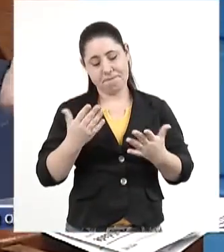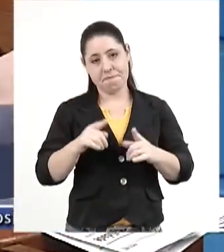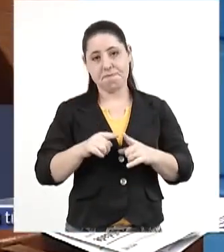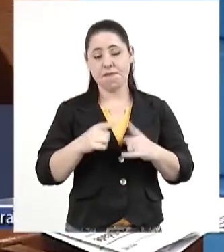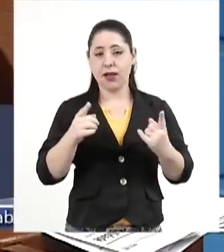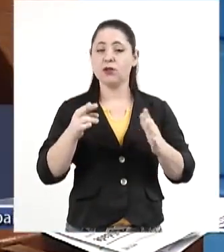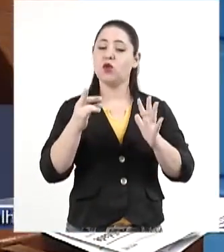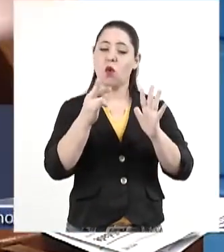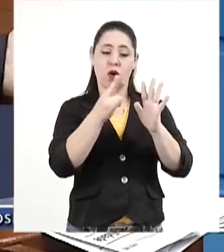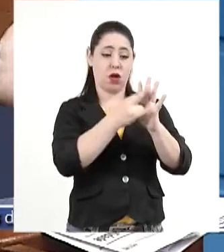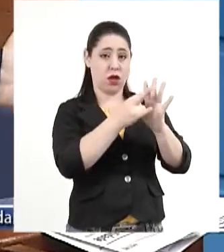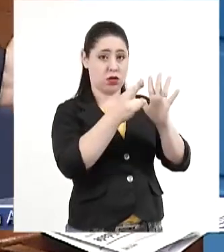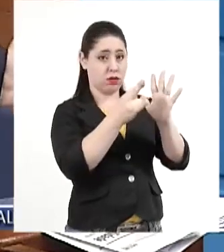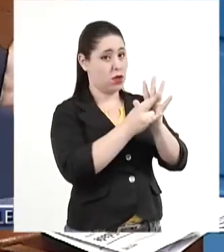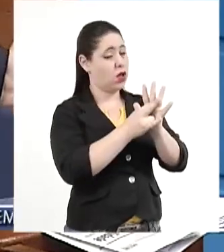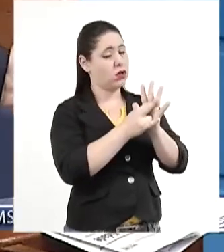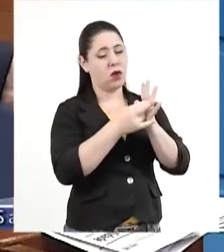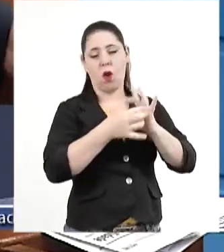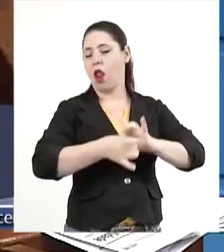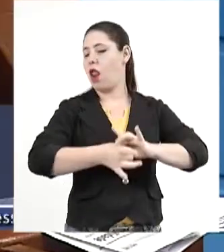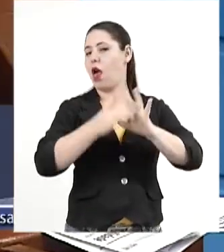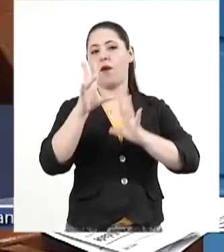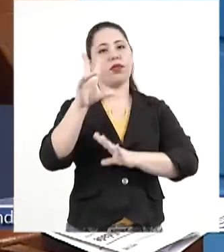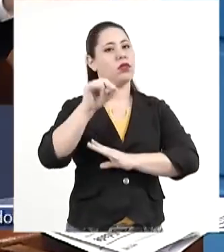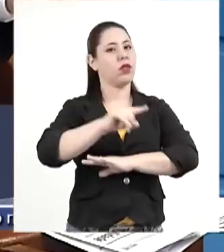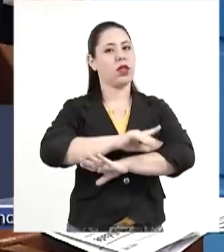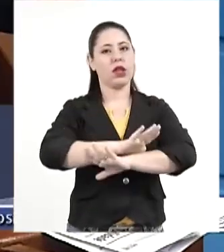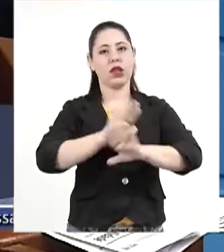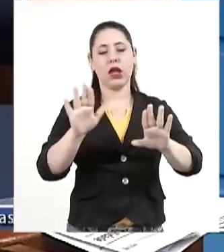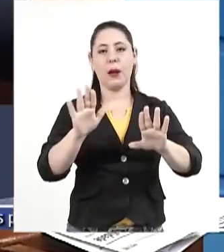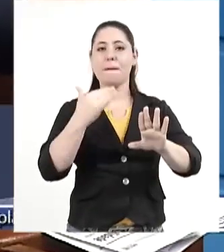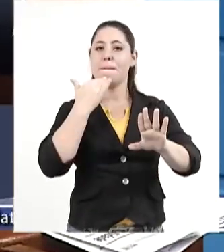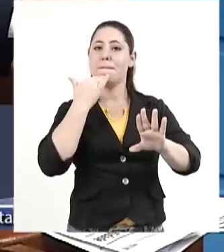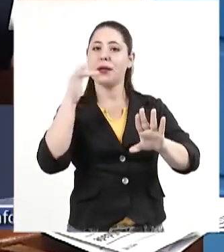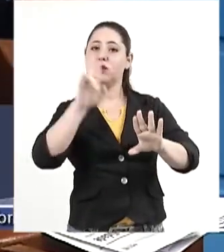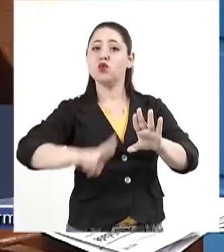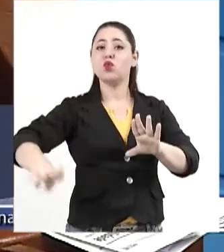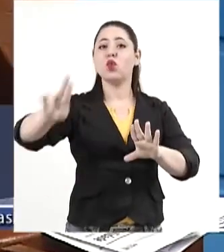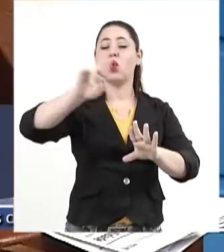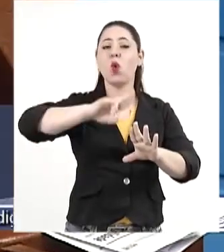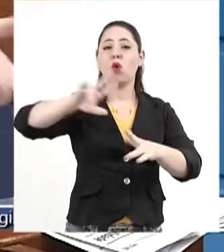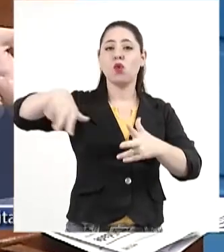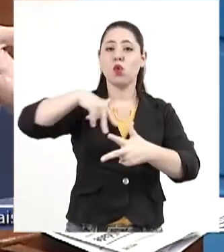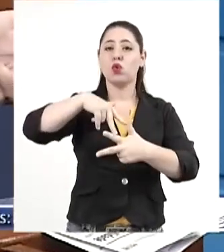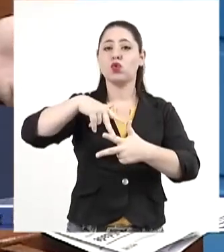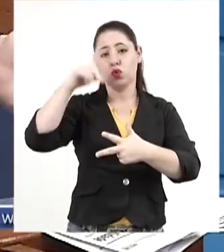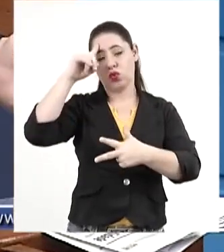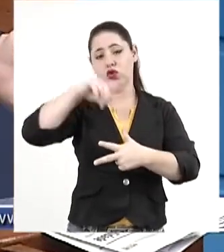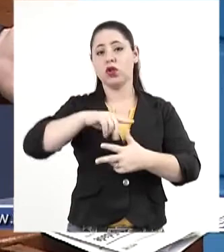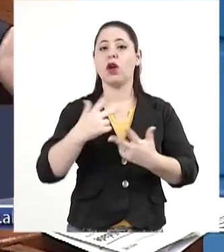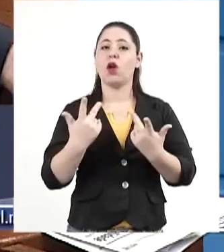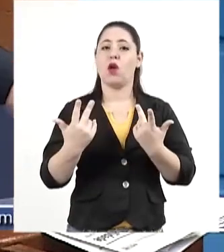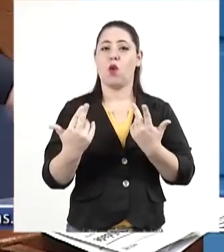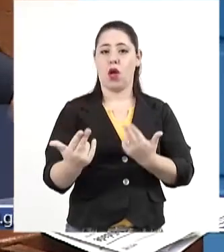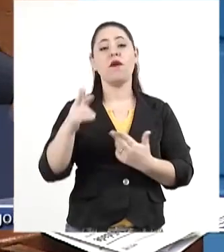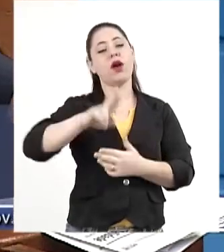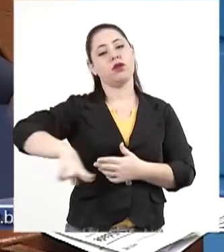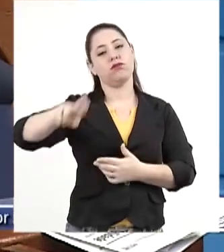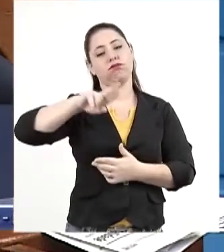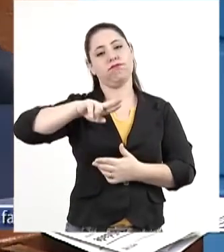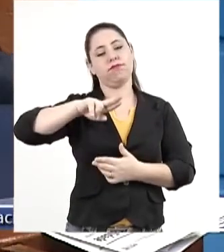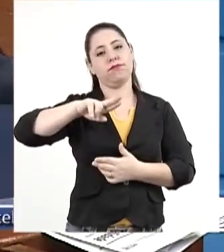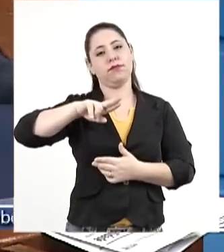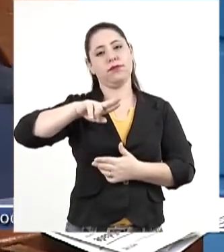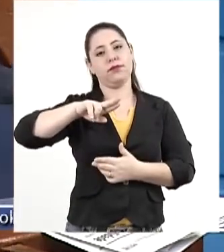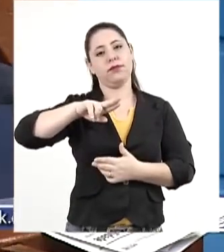infelizmente o regimento não permite que se peça para uso da tribuna no mesmo dia em que se vai usar da tribuna.